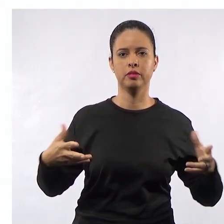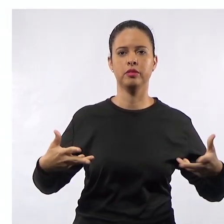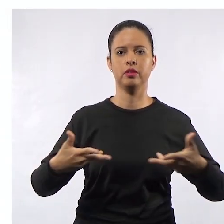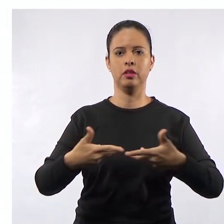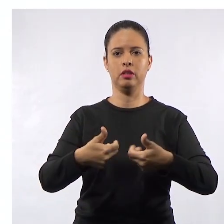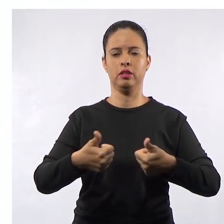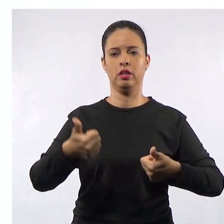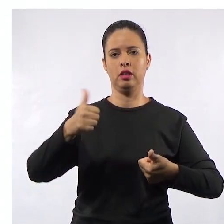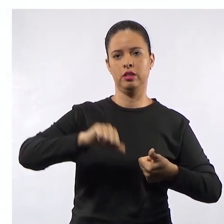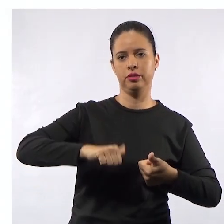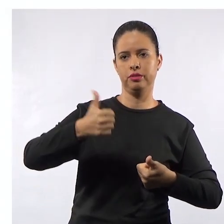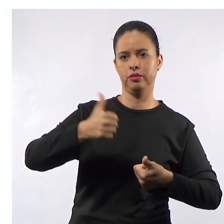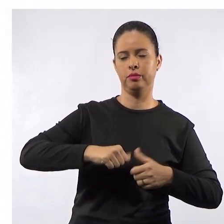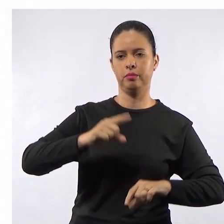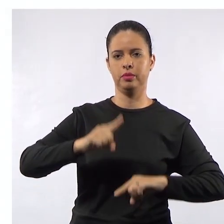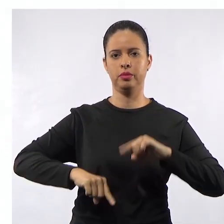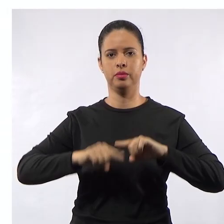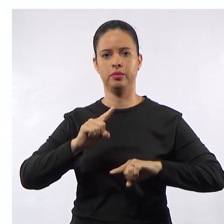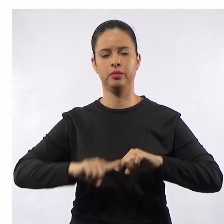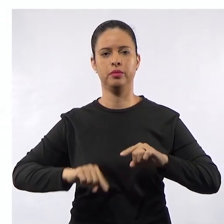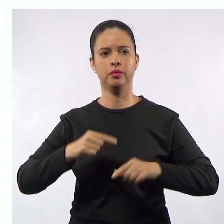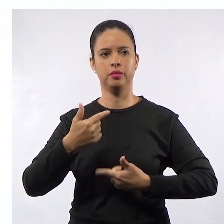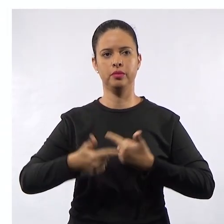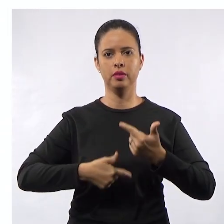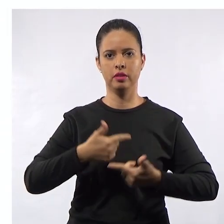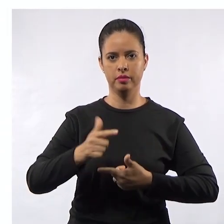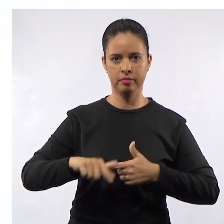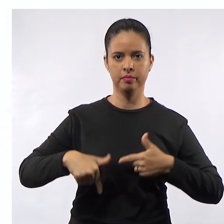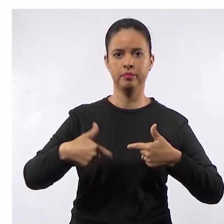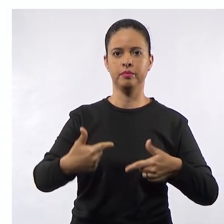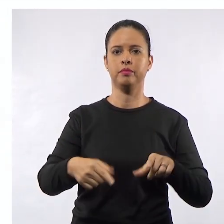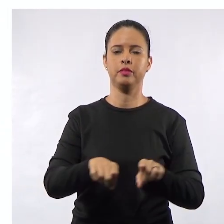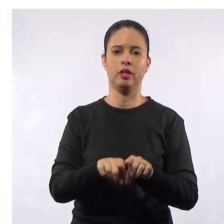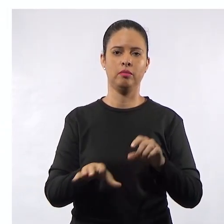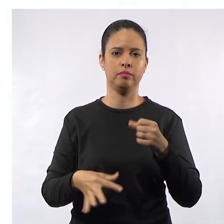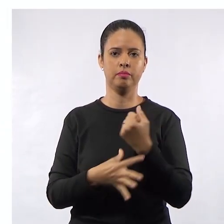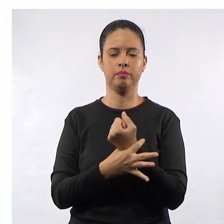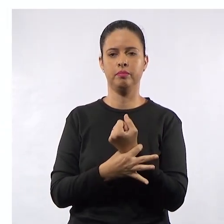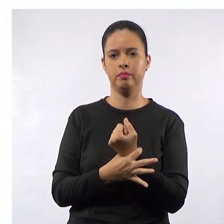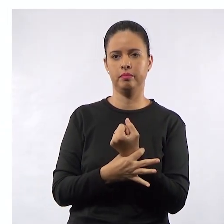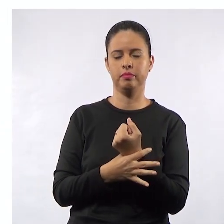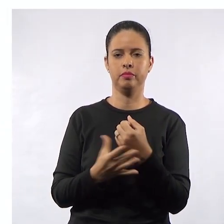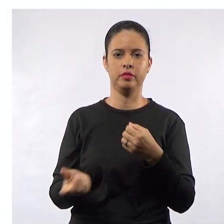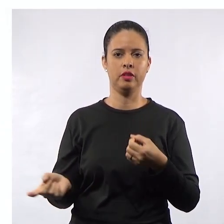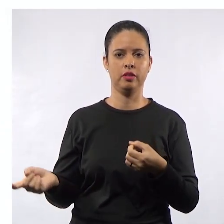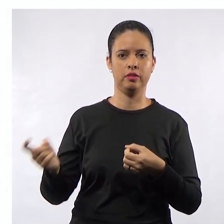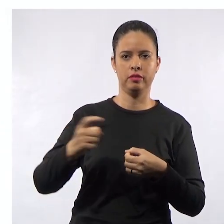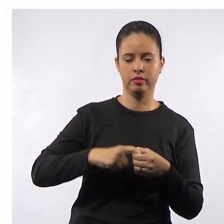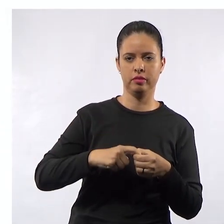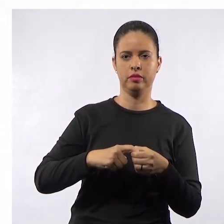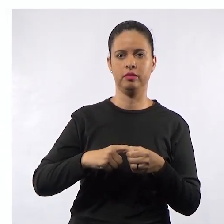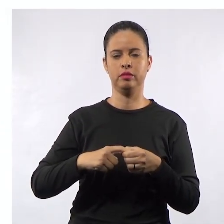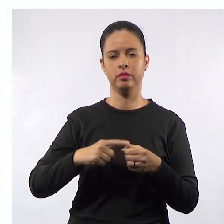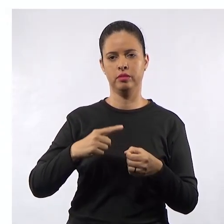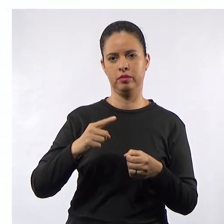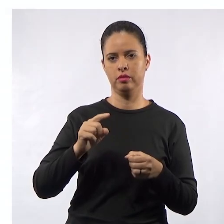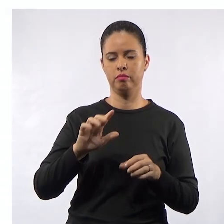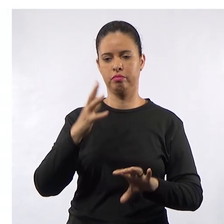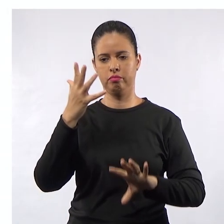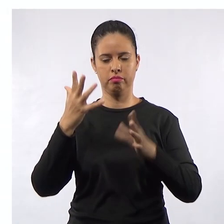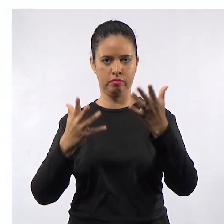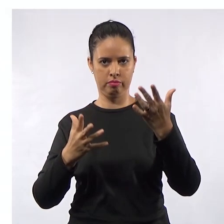Vamos falar também sobre a qualidade de produtos e serviços, também sobre a prevenção, a reparação dos danos,